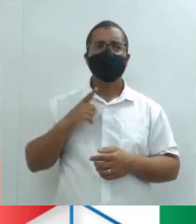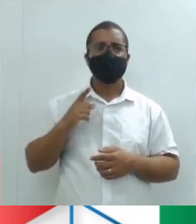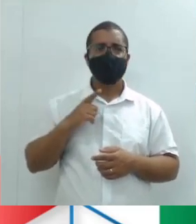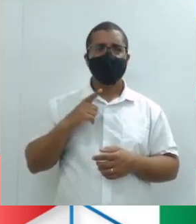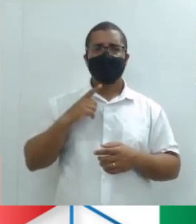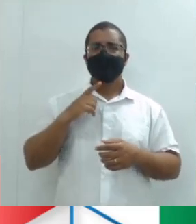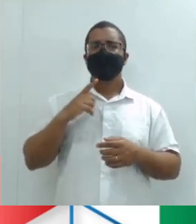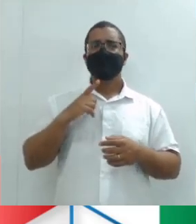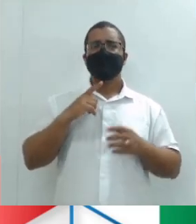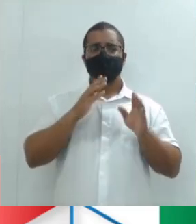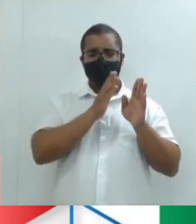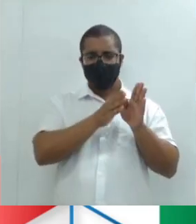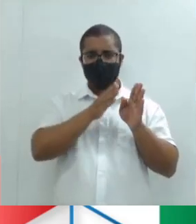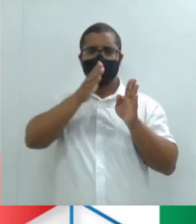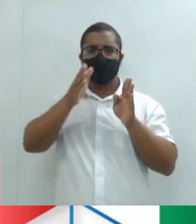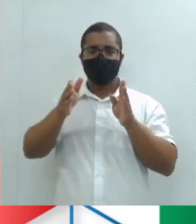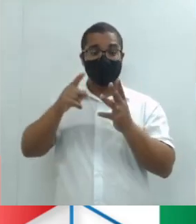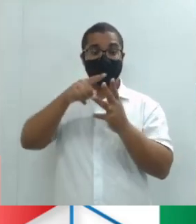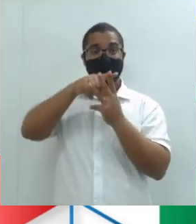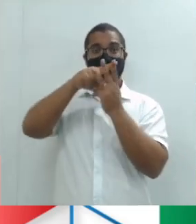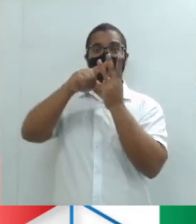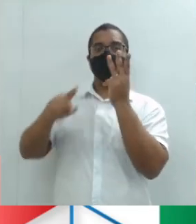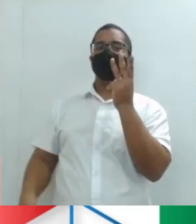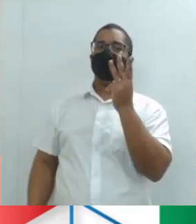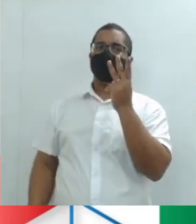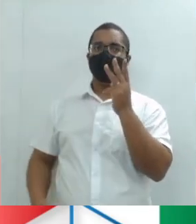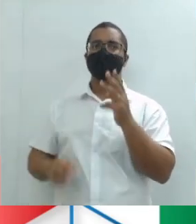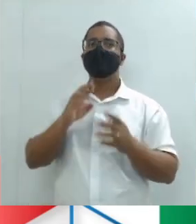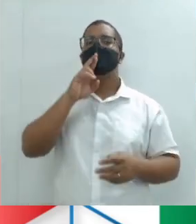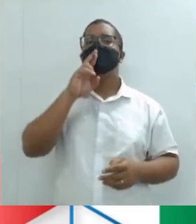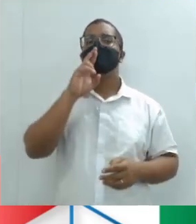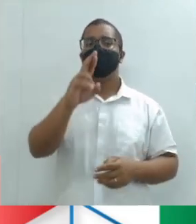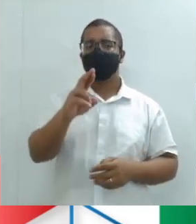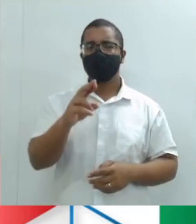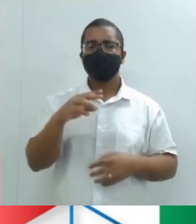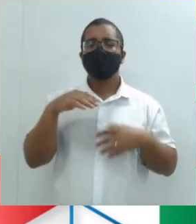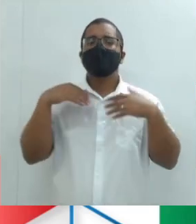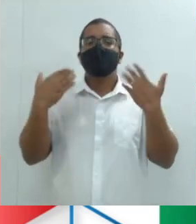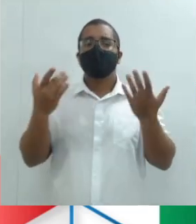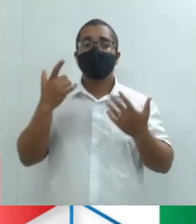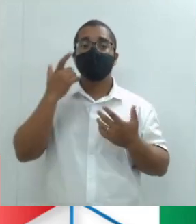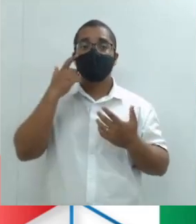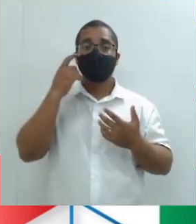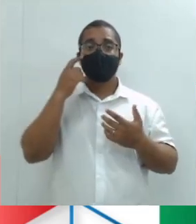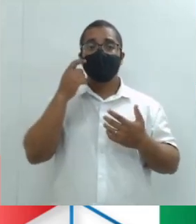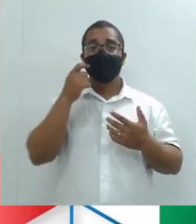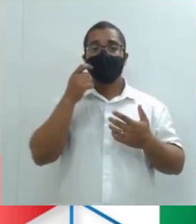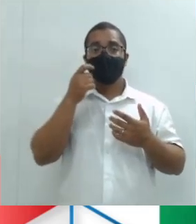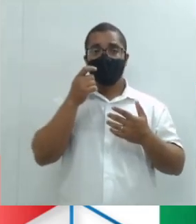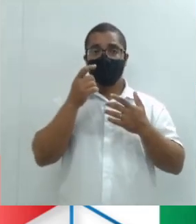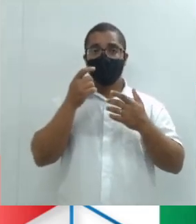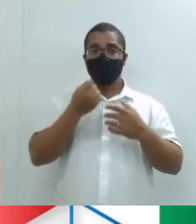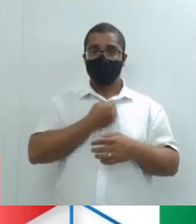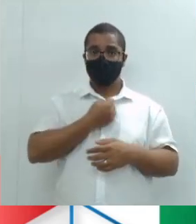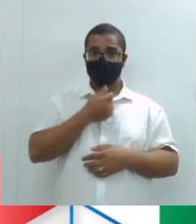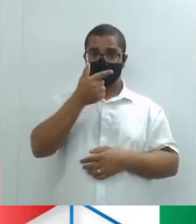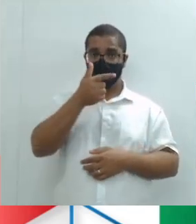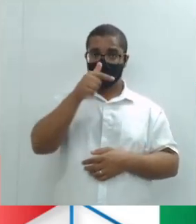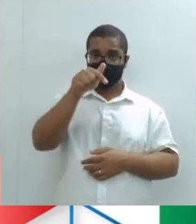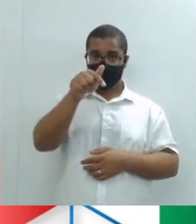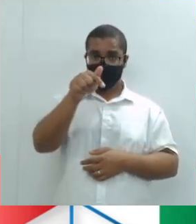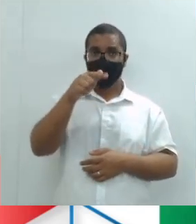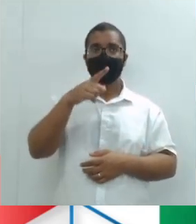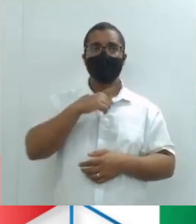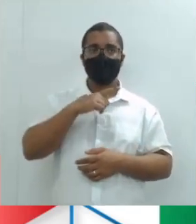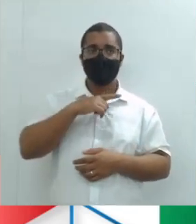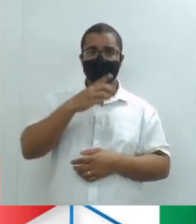vezes 3 sobre 2, 3 vezes. Qual é a resposta? Eu vou ter em cima no meu numerador 27, que vai ficar 3 vezes